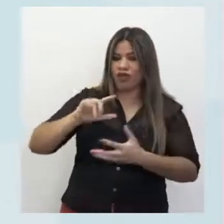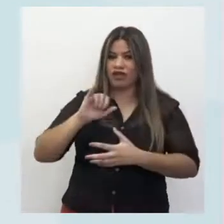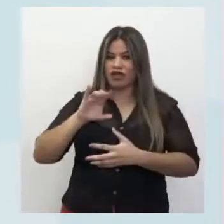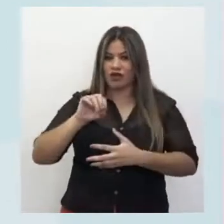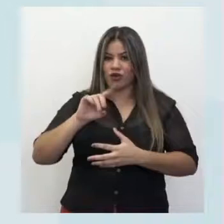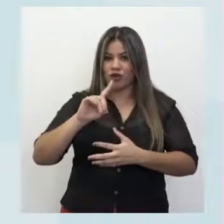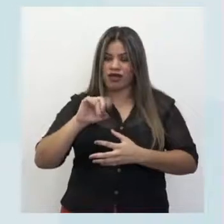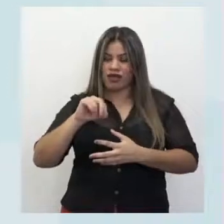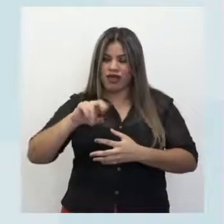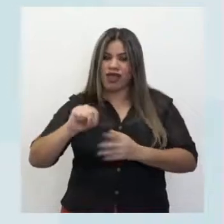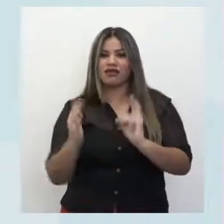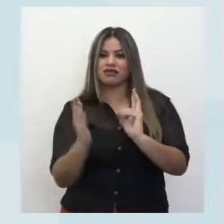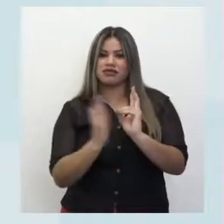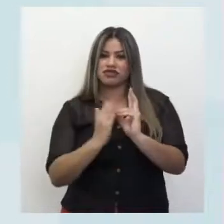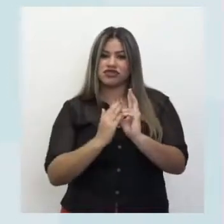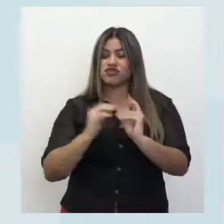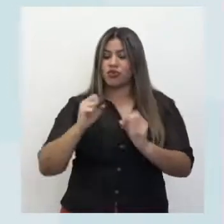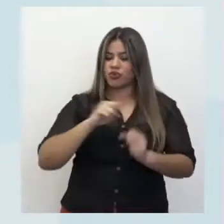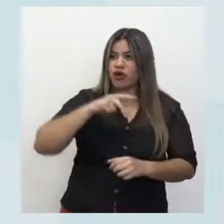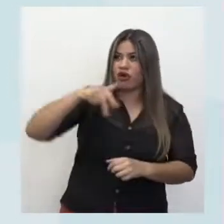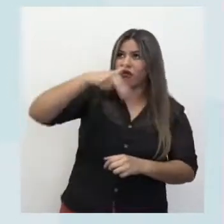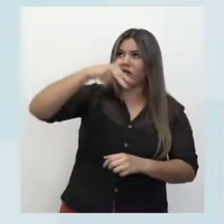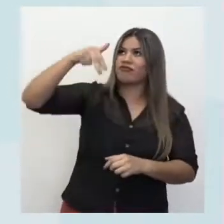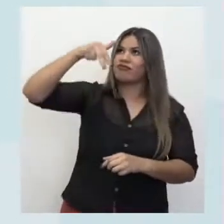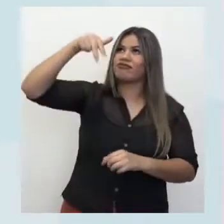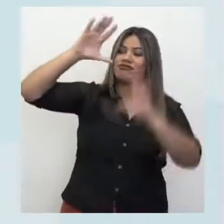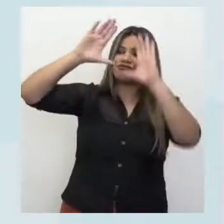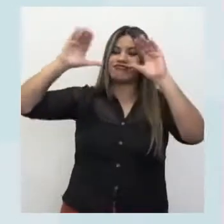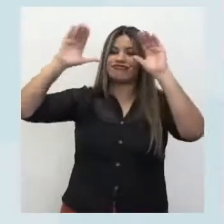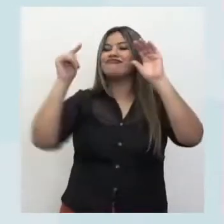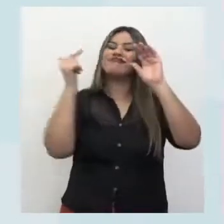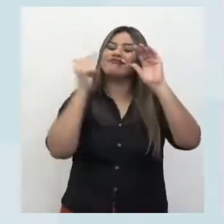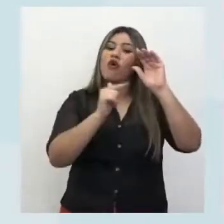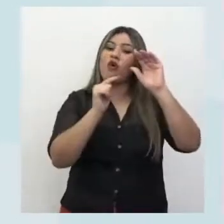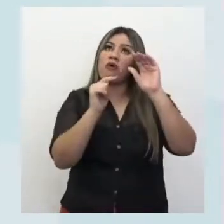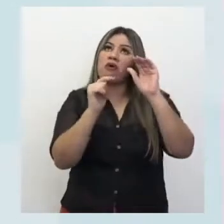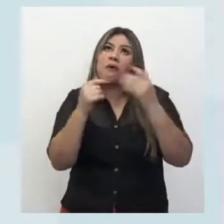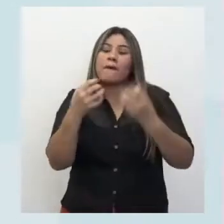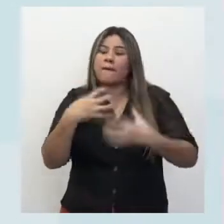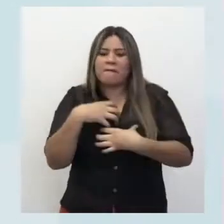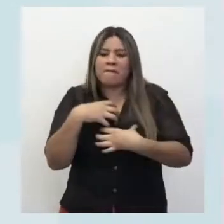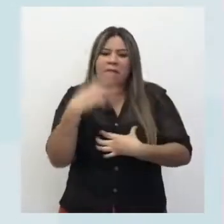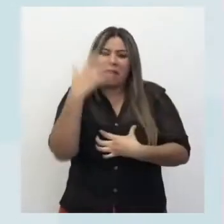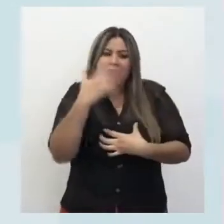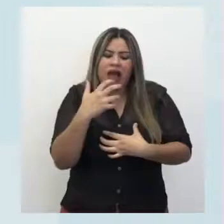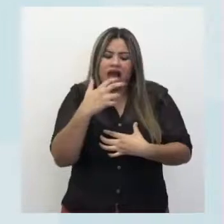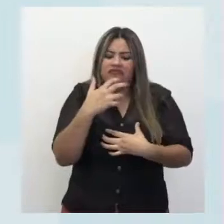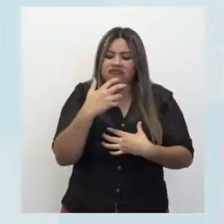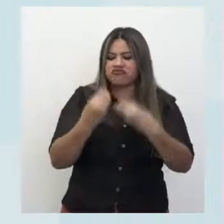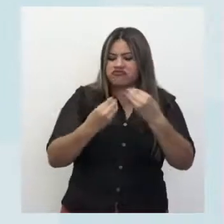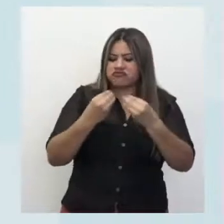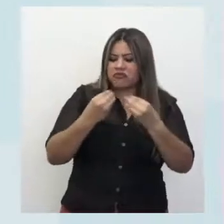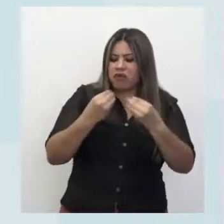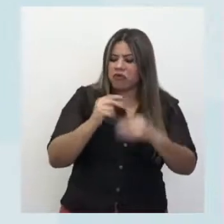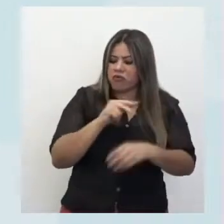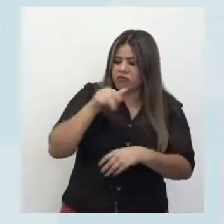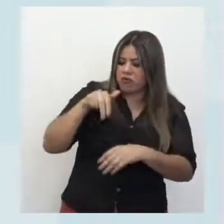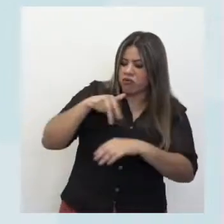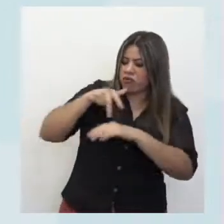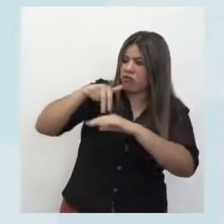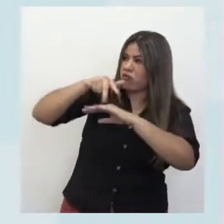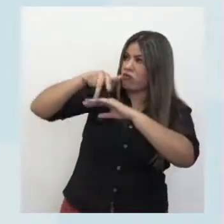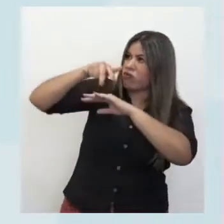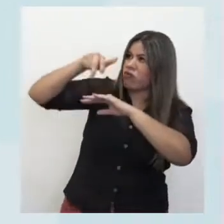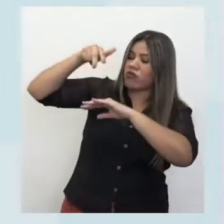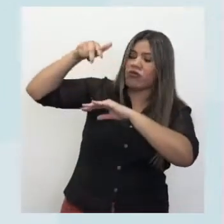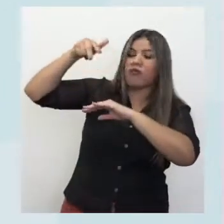sempre que ficavam aborrecidos com alguém ou brigavam entre si, e subiam por uma escada de cipó. Gorá, o